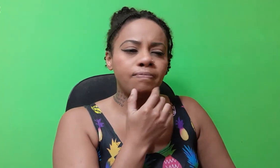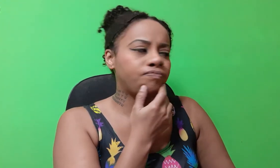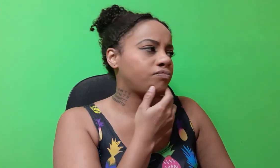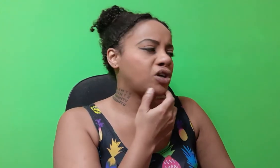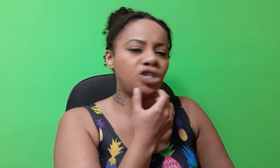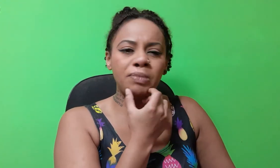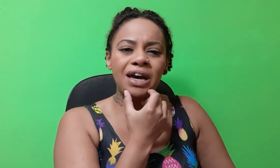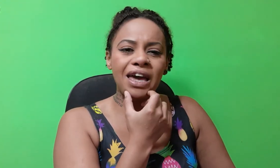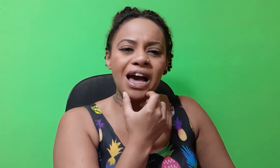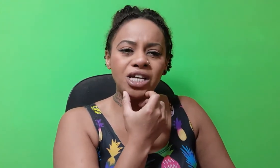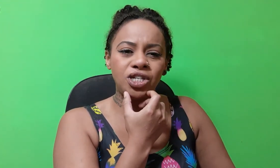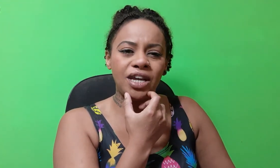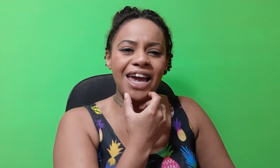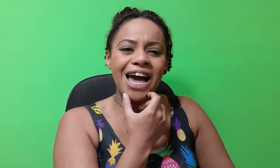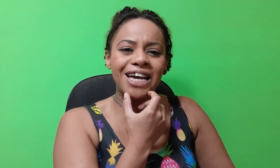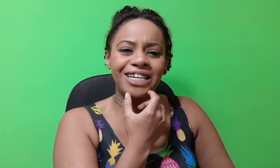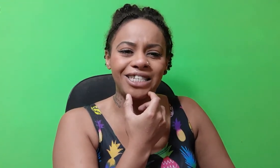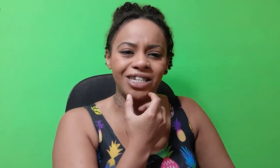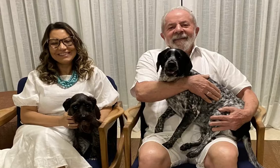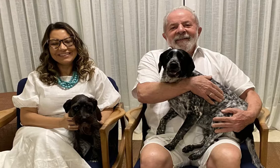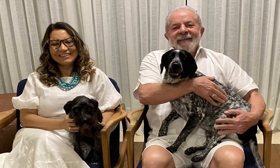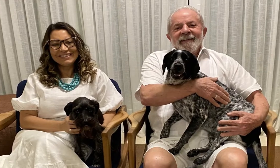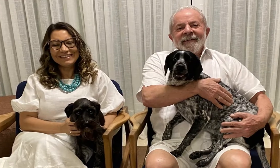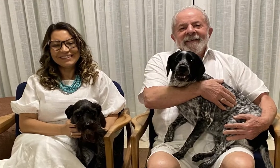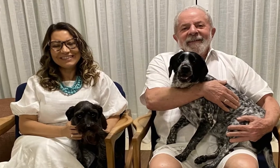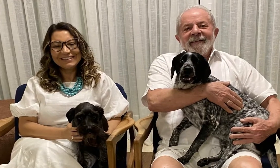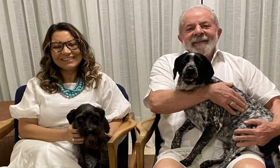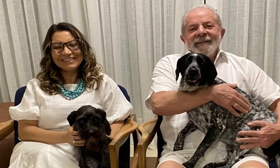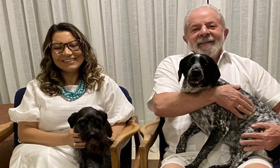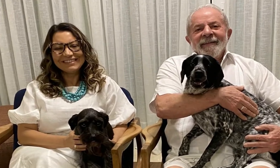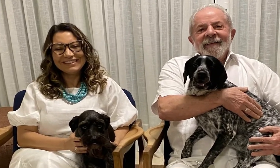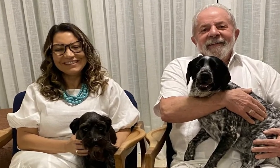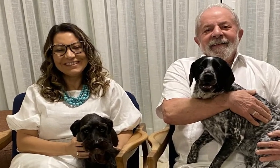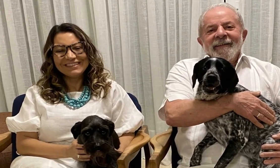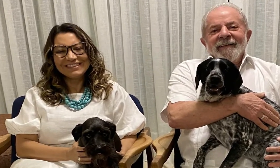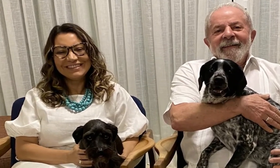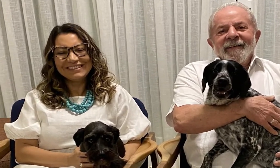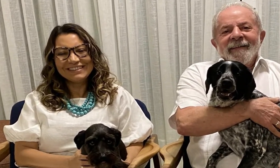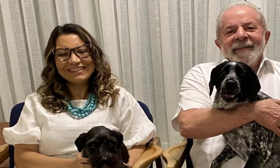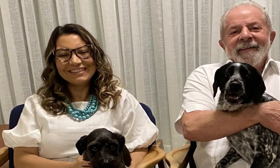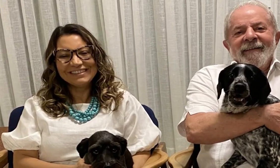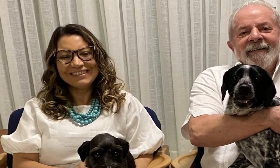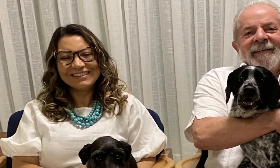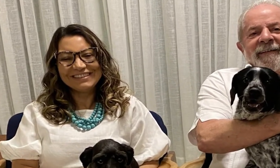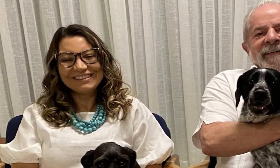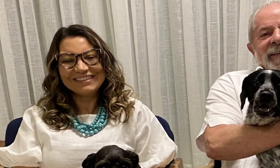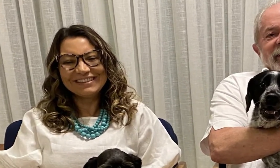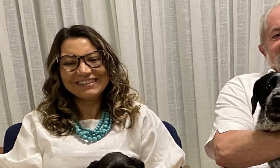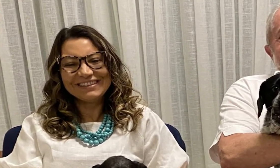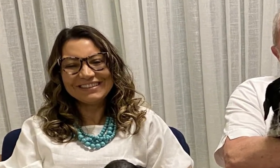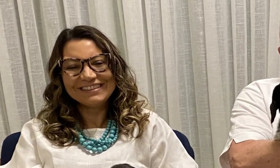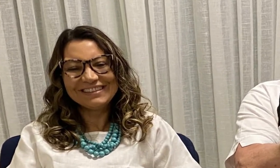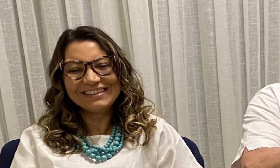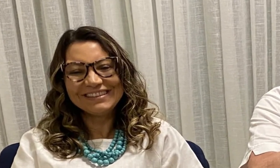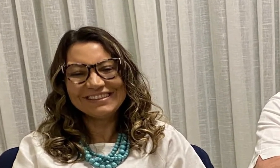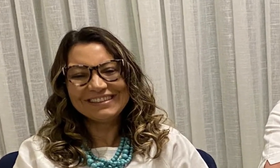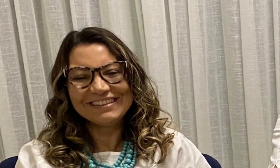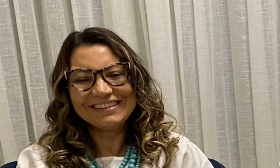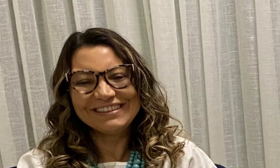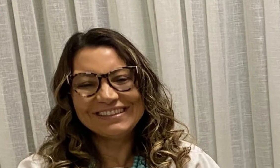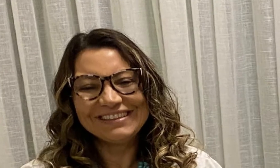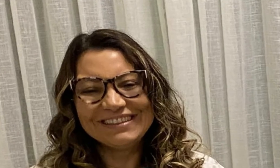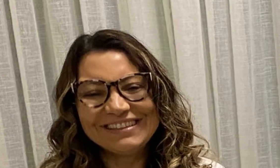olhadinha. Chama Reage, React. Ai, amor, cuidado com a pressão, amor. Tem 2022